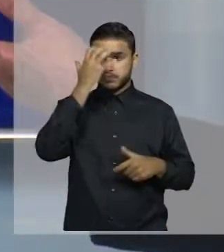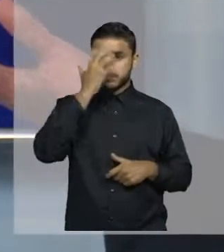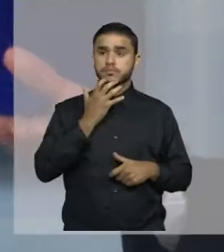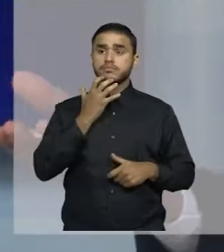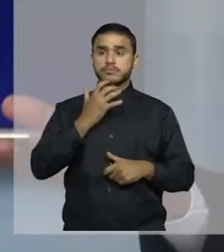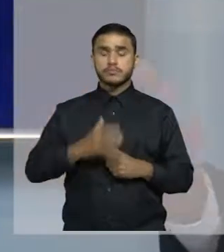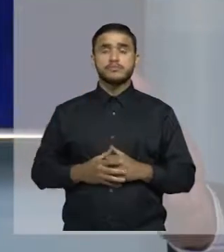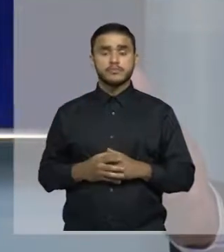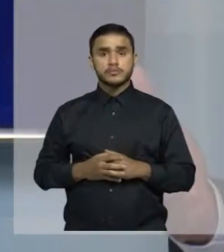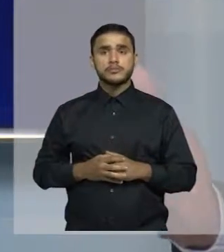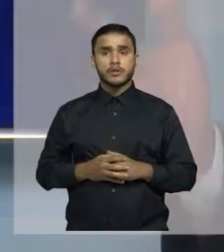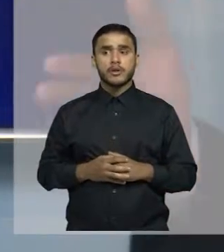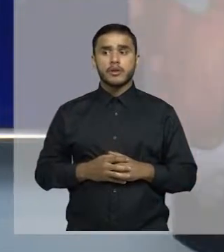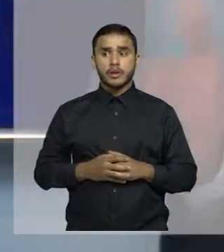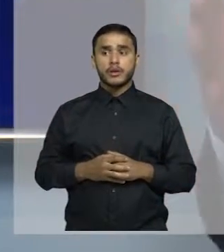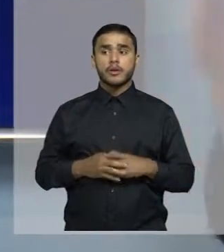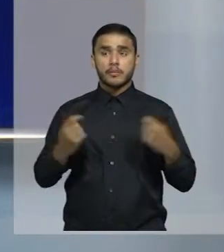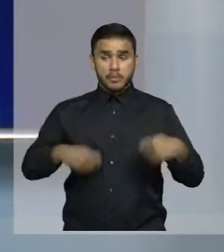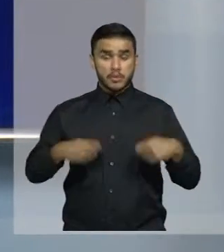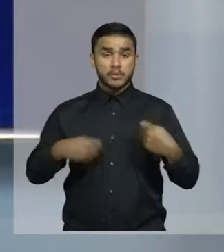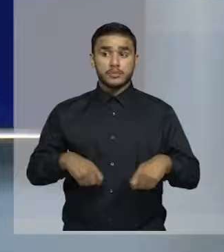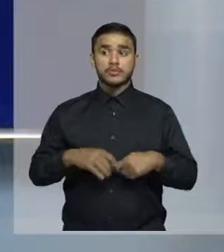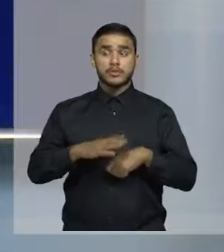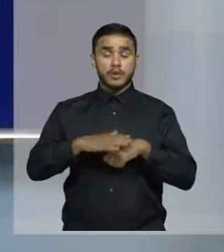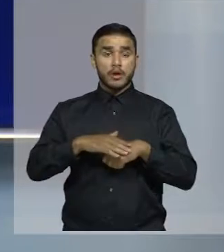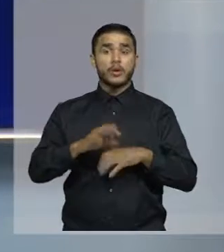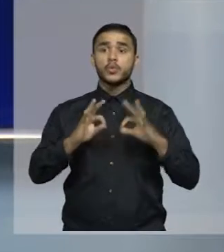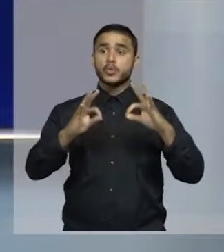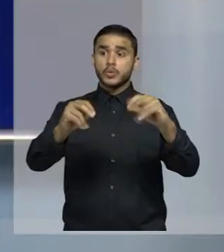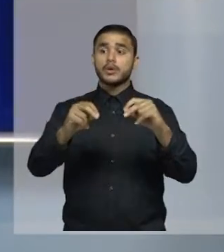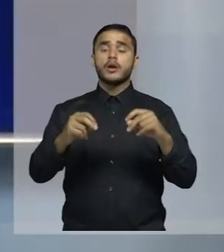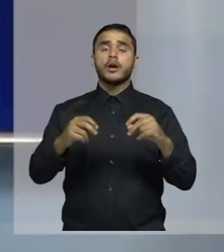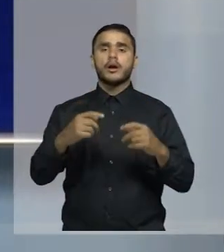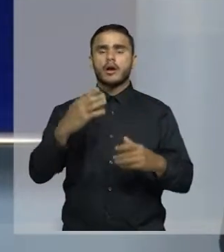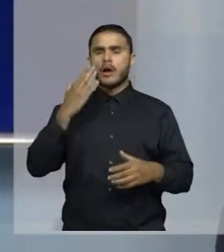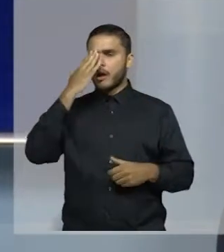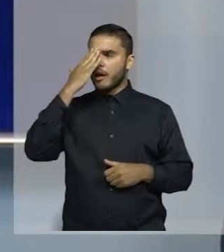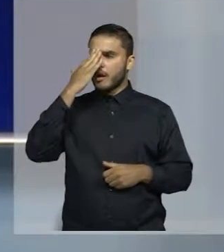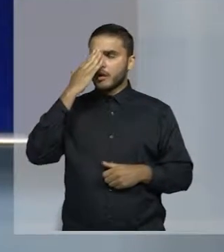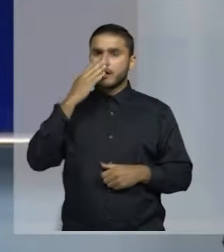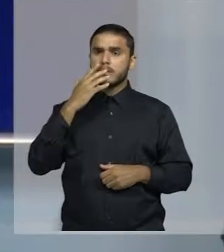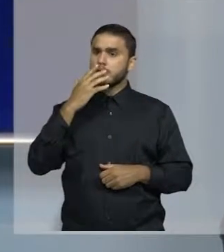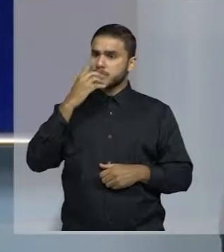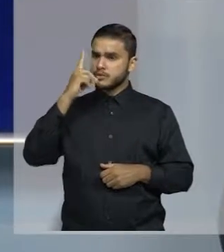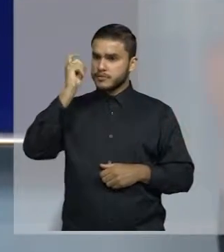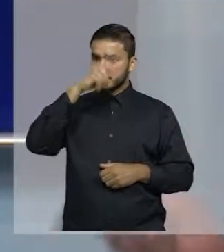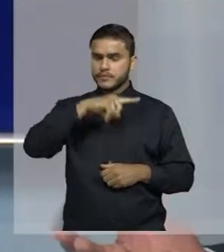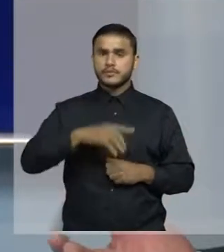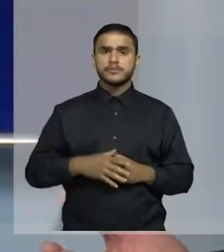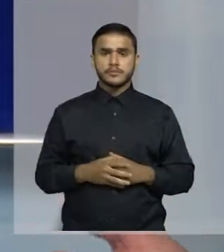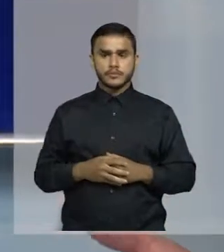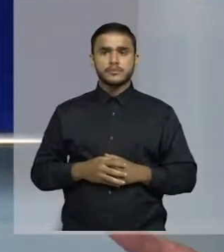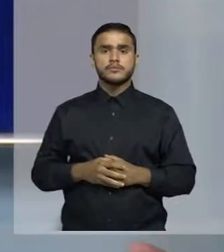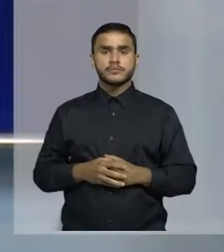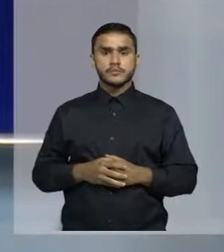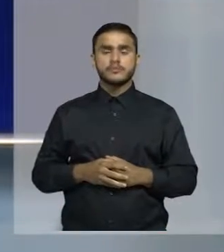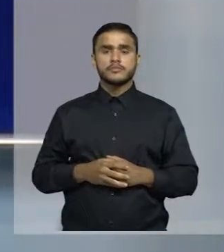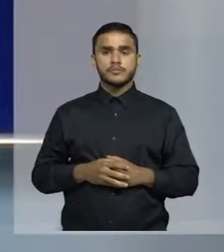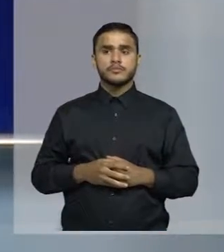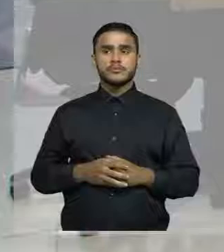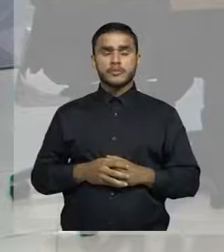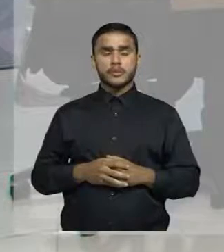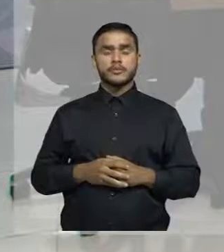que, como você disse, frustra. Mas mais do que frustrar o policial, o coloca em um risco muito alto, gravíssimo.